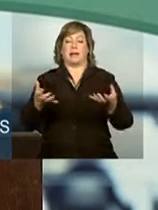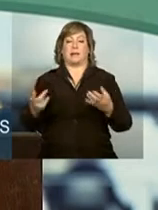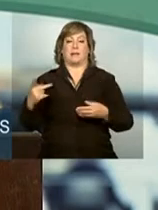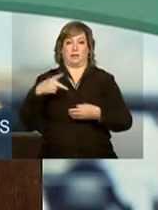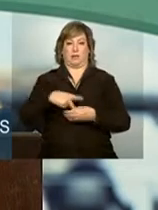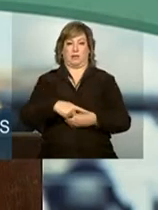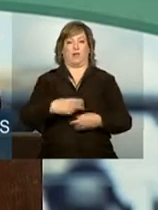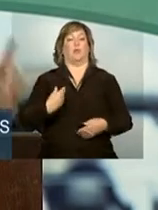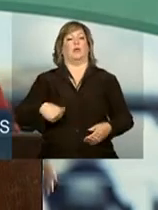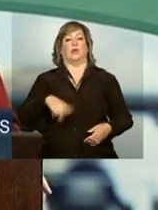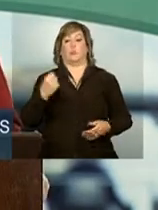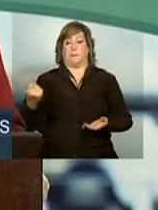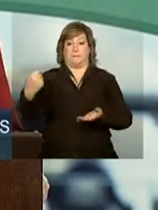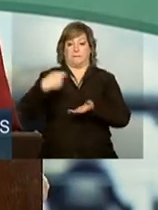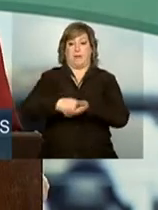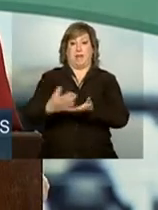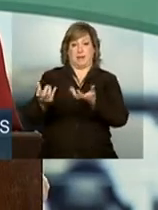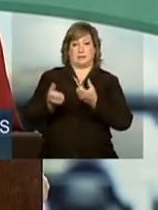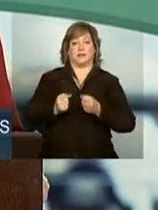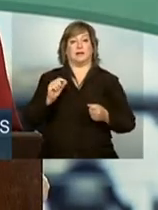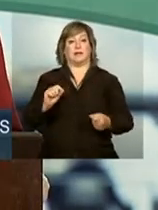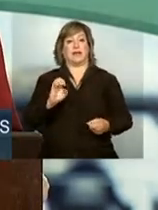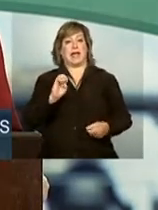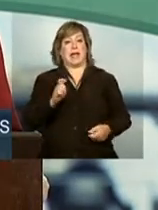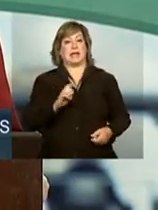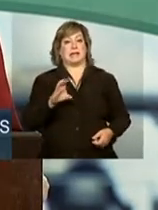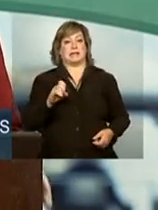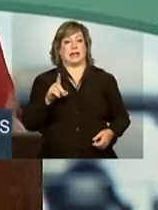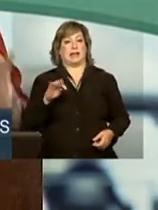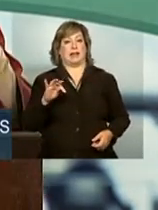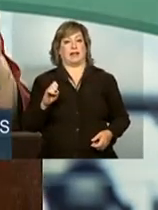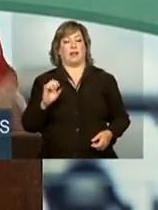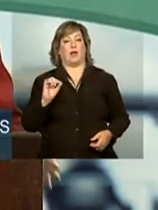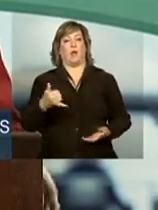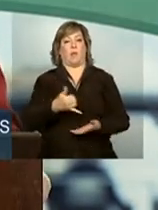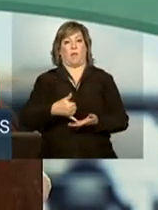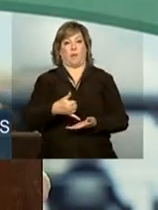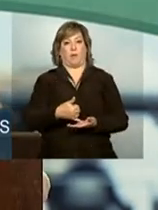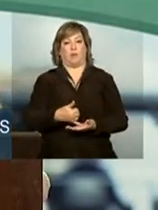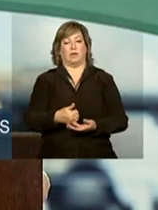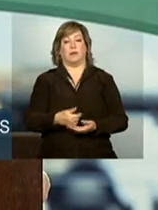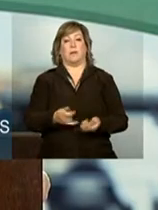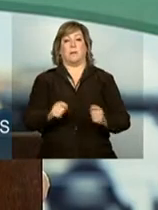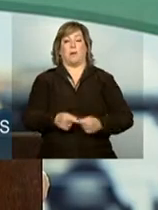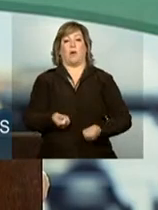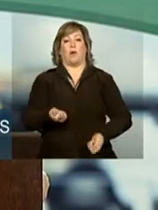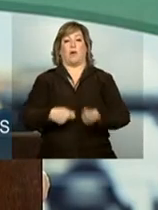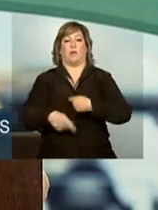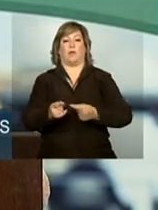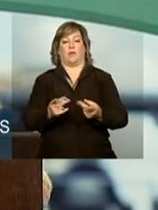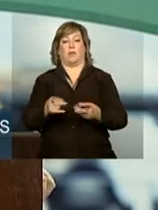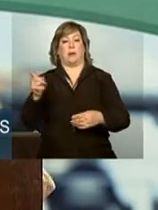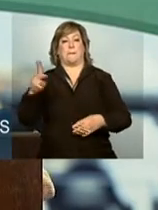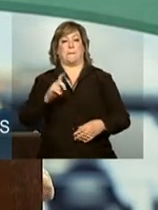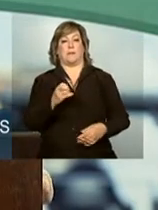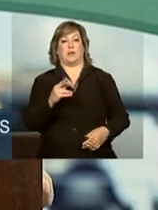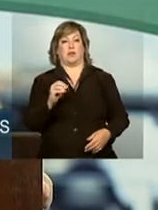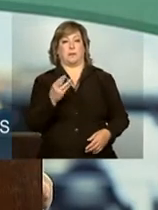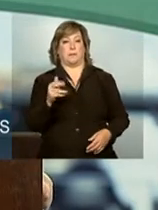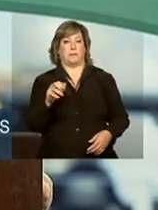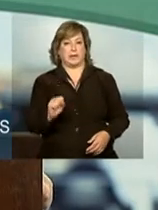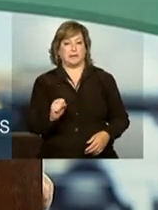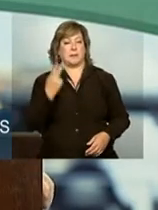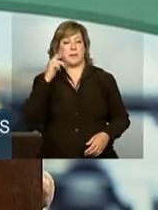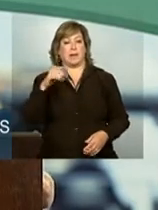Nós seremos pagos em excedente em óleo, comercializável pela Petrobras para